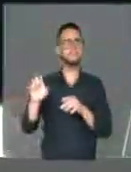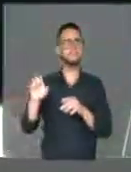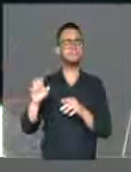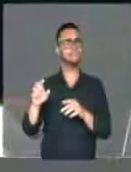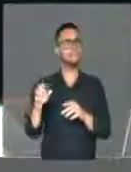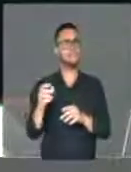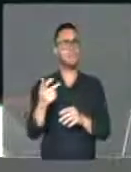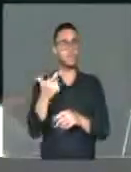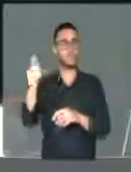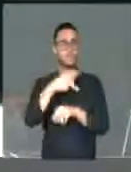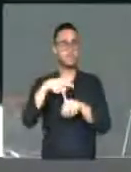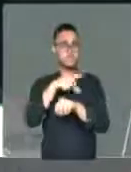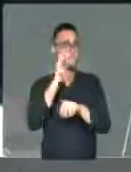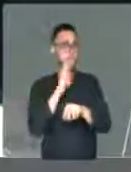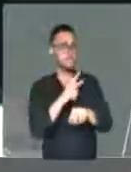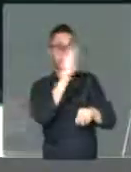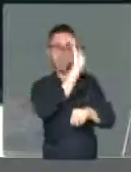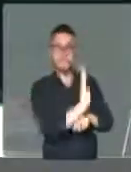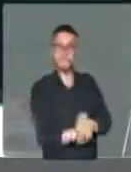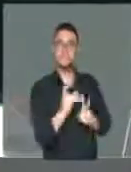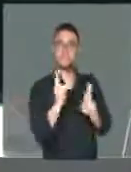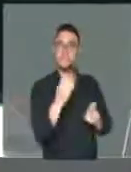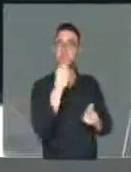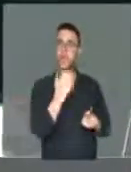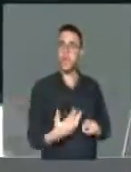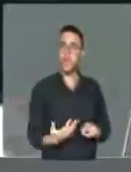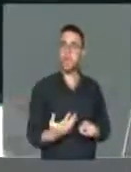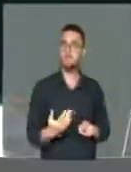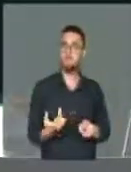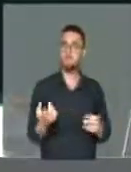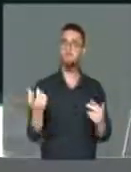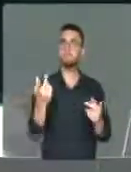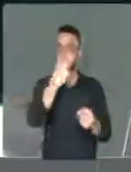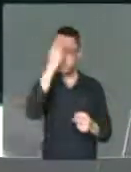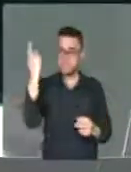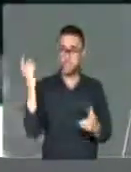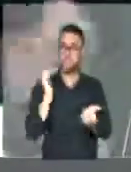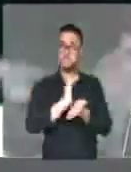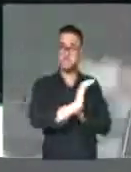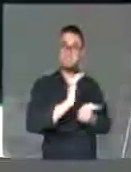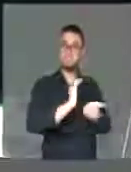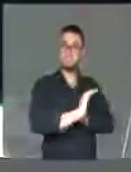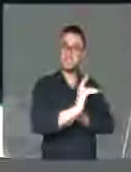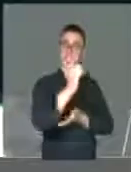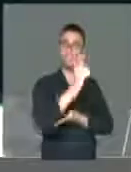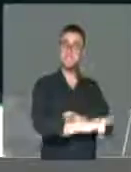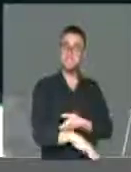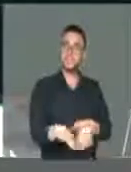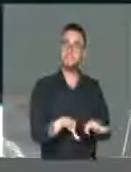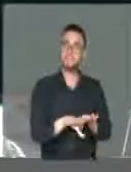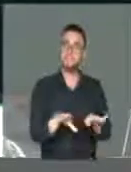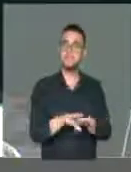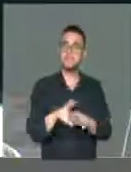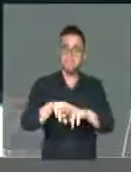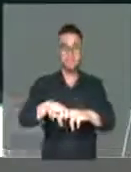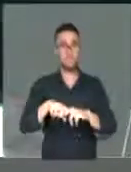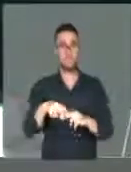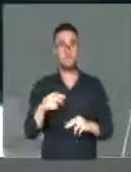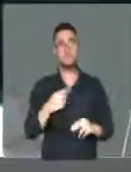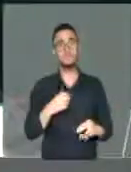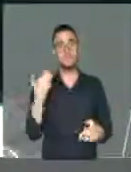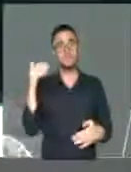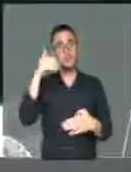estão voltando. É por isso que, só por isso, que eu vou votar